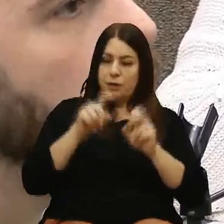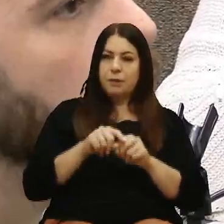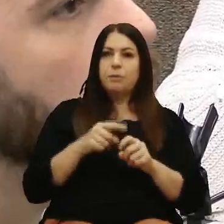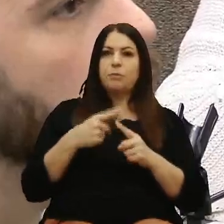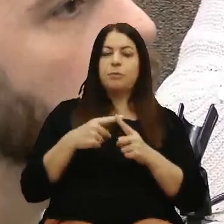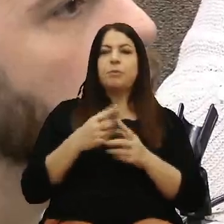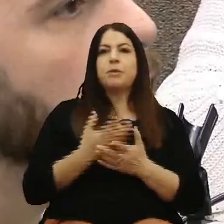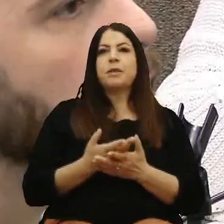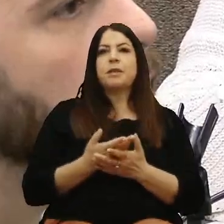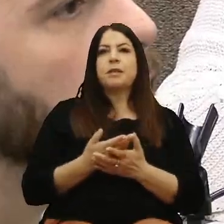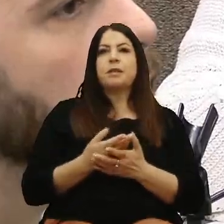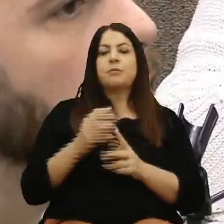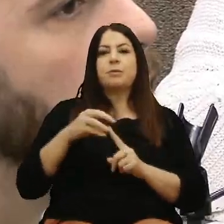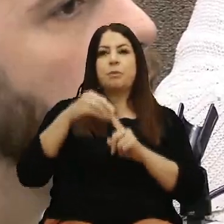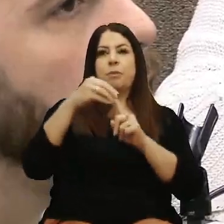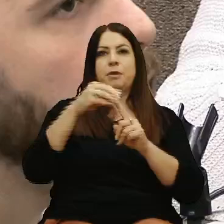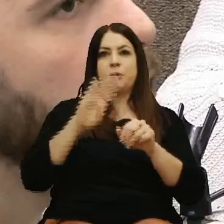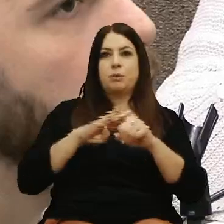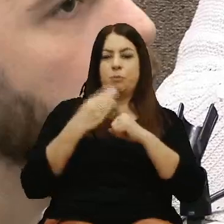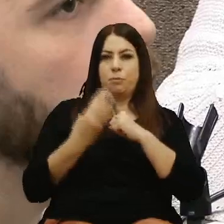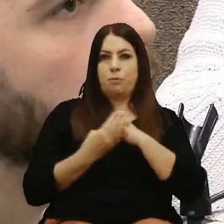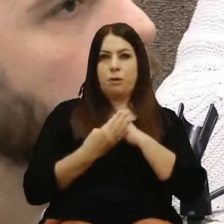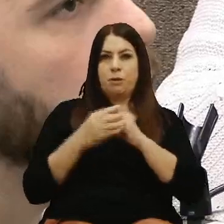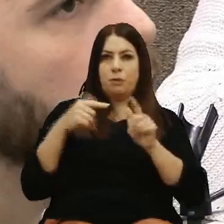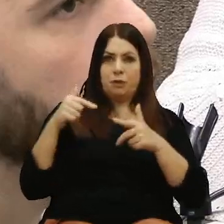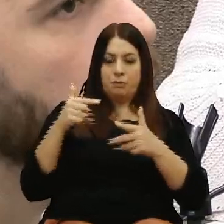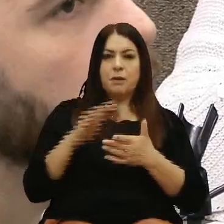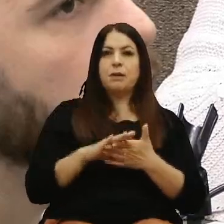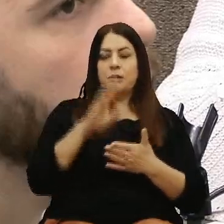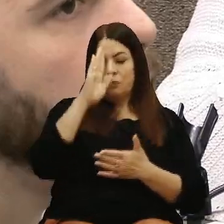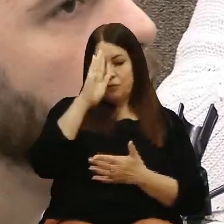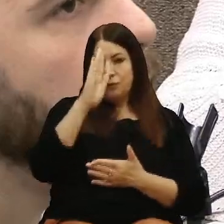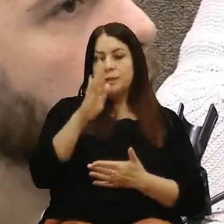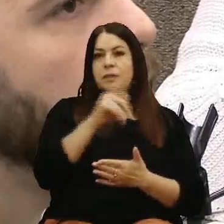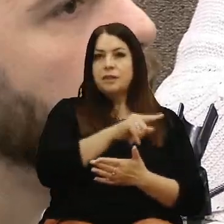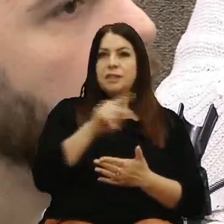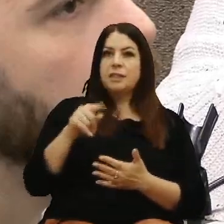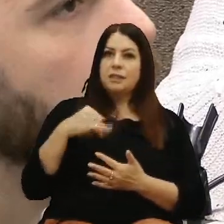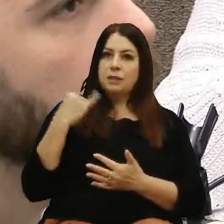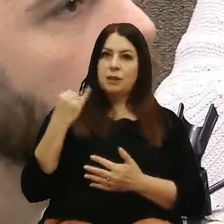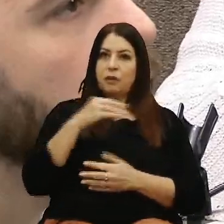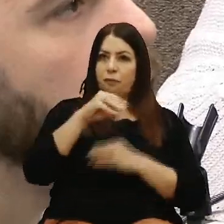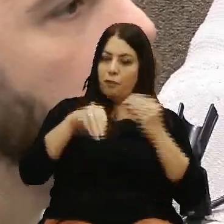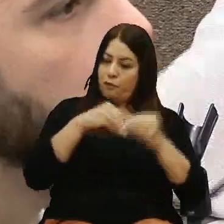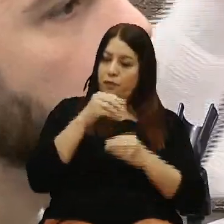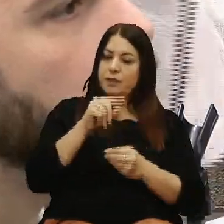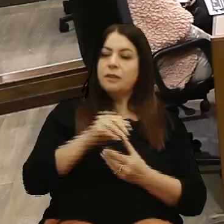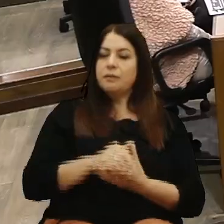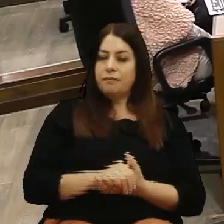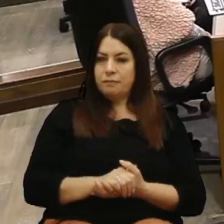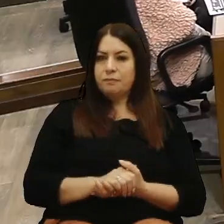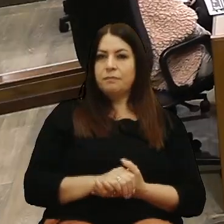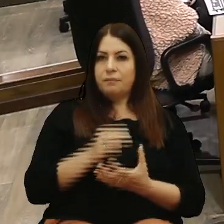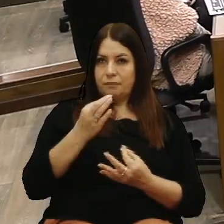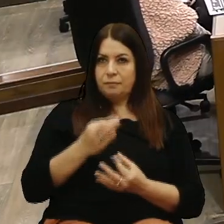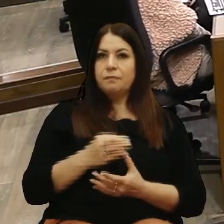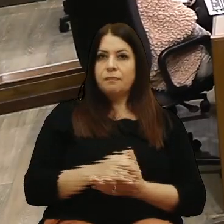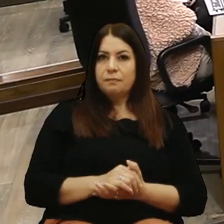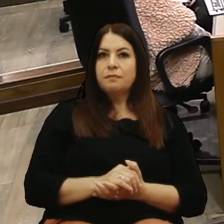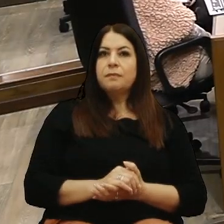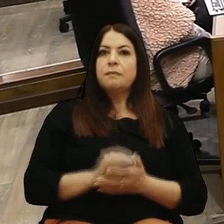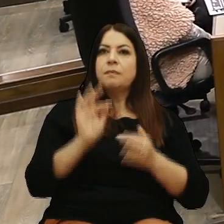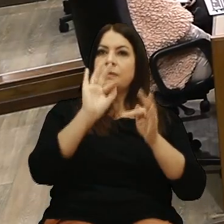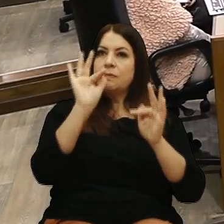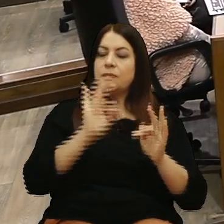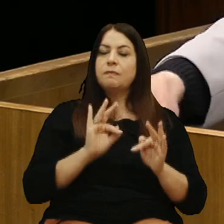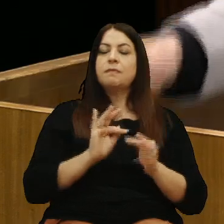a parte, principalmente dos bairros onde o senhor atua, né, diretamente, é muito envolvida nessa questão. Exatamente. E eu fico muito